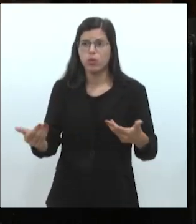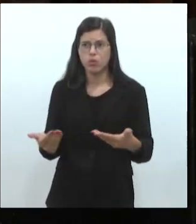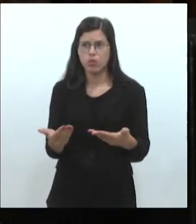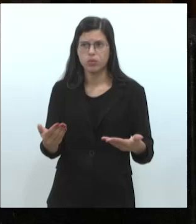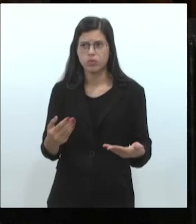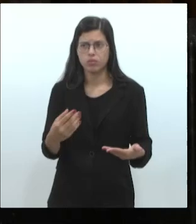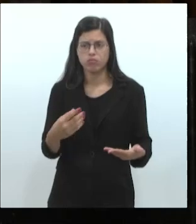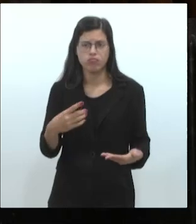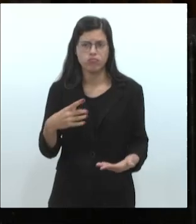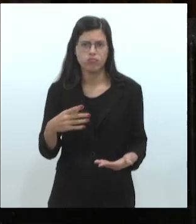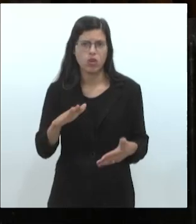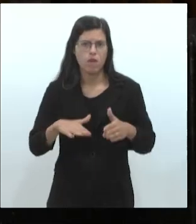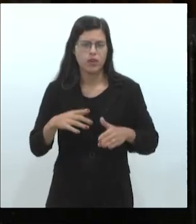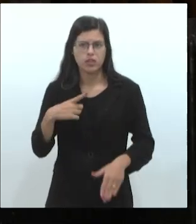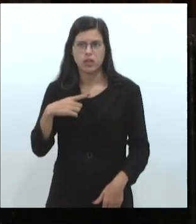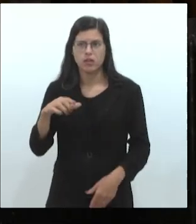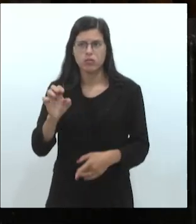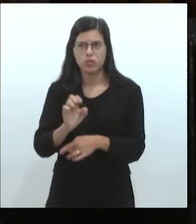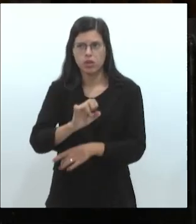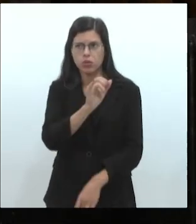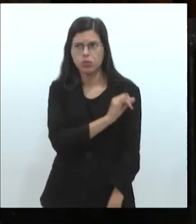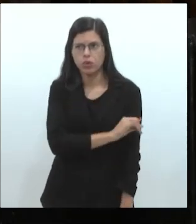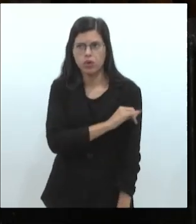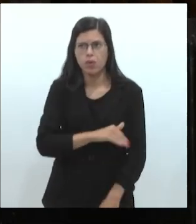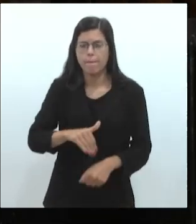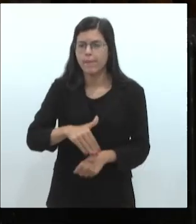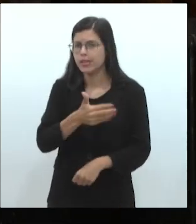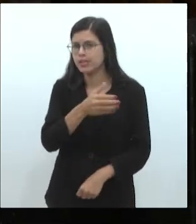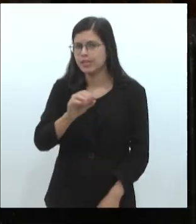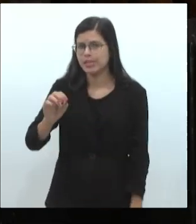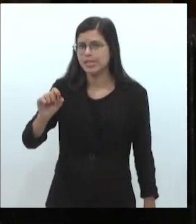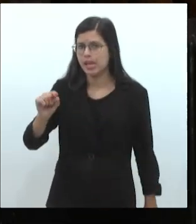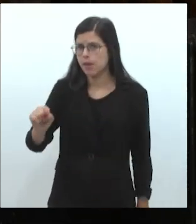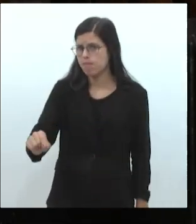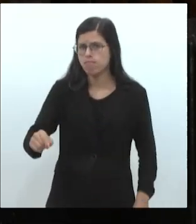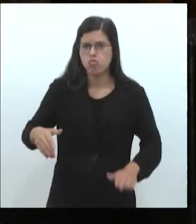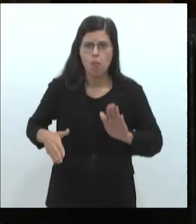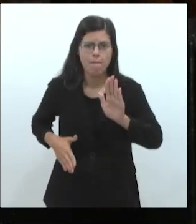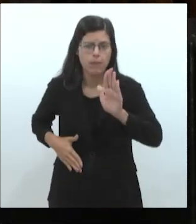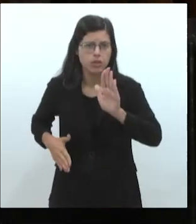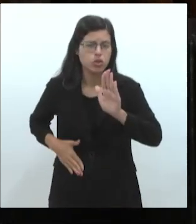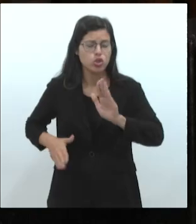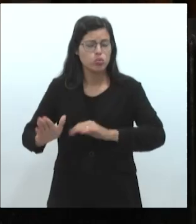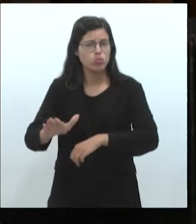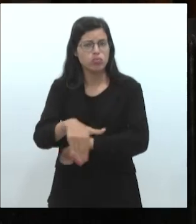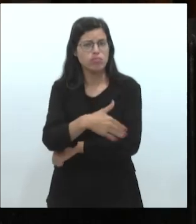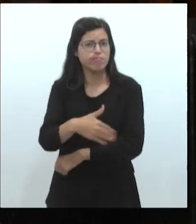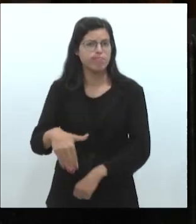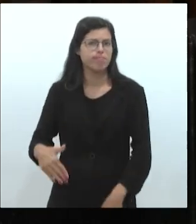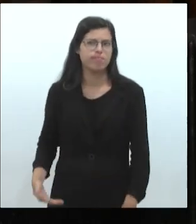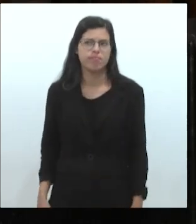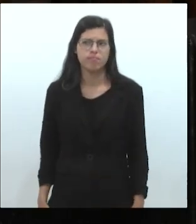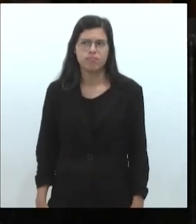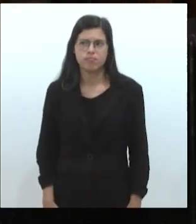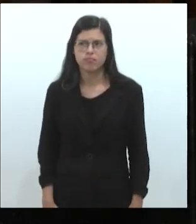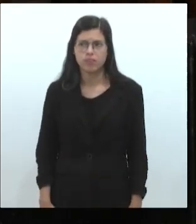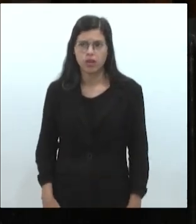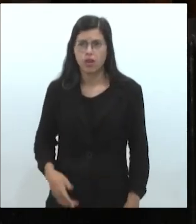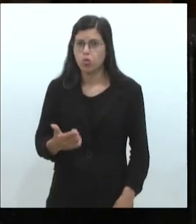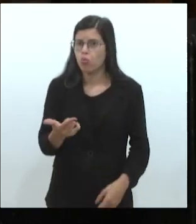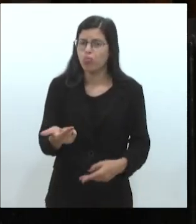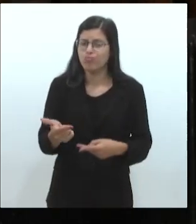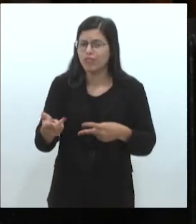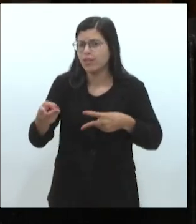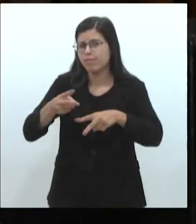no estado do Rio de Janeiro, mais de 100 mil bandidos nas ruas. Não tem cadeia para essa